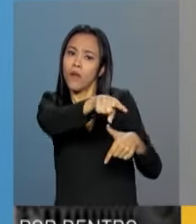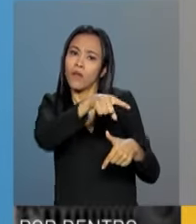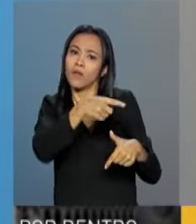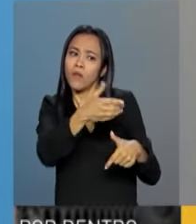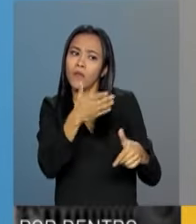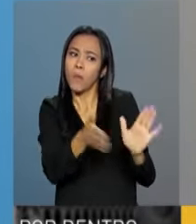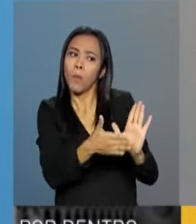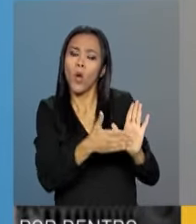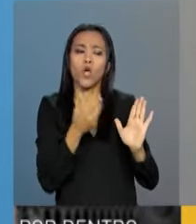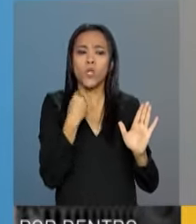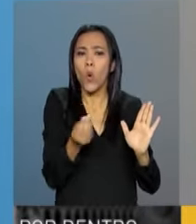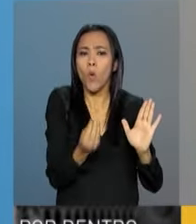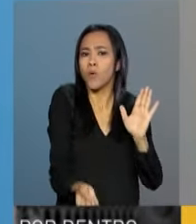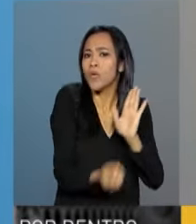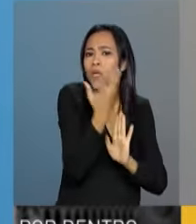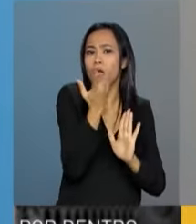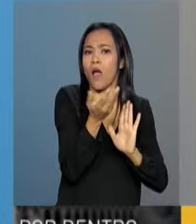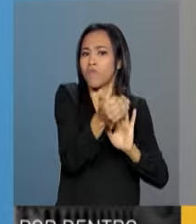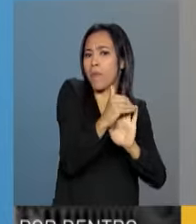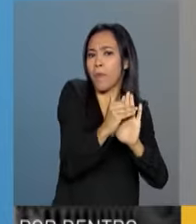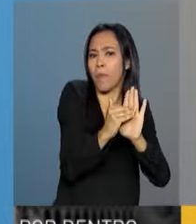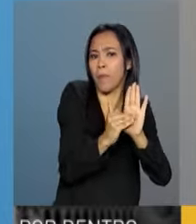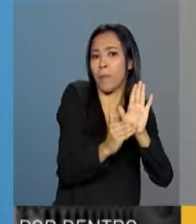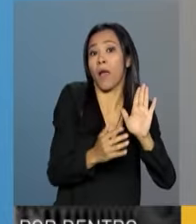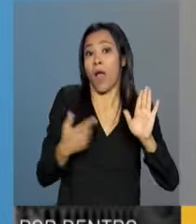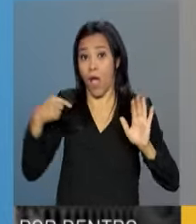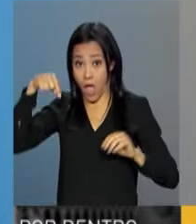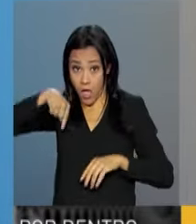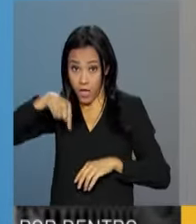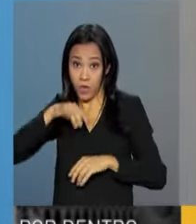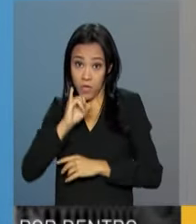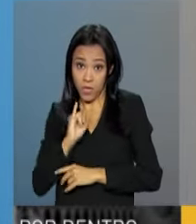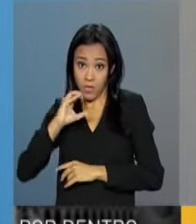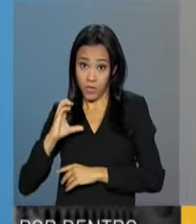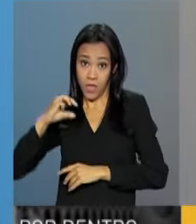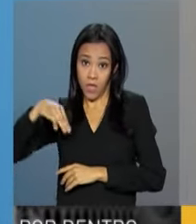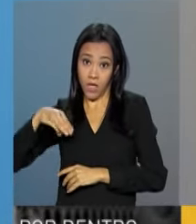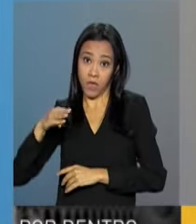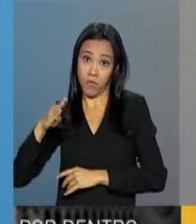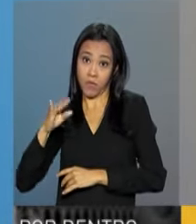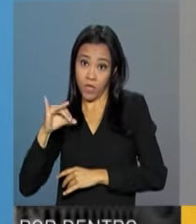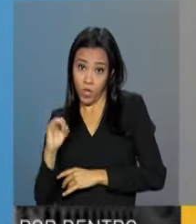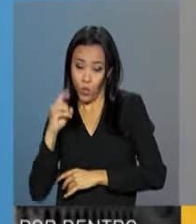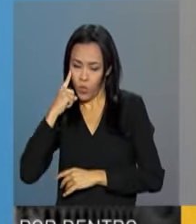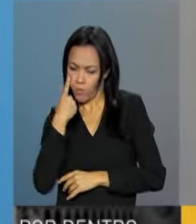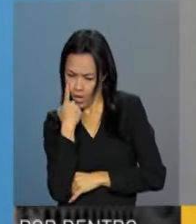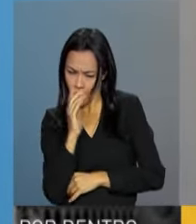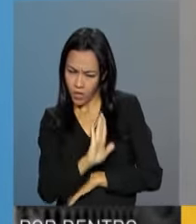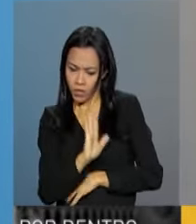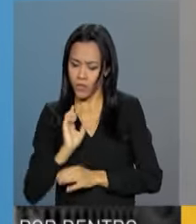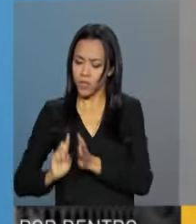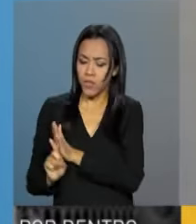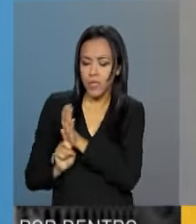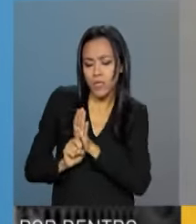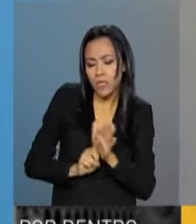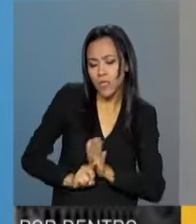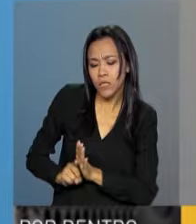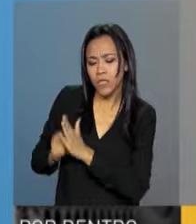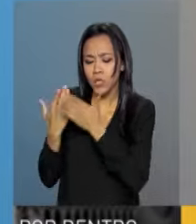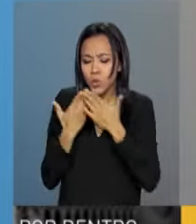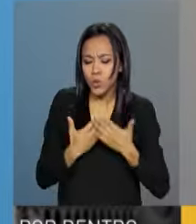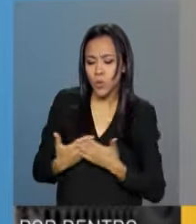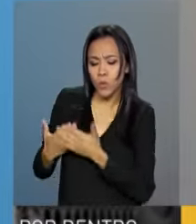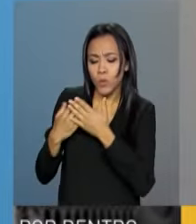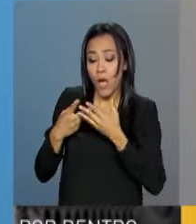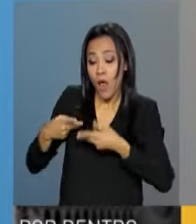propõe a criação dessas unidades a icm bio é faz os estudos discutir isso encaminhou